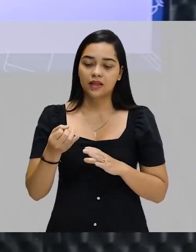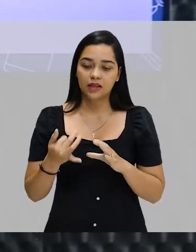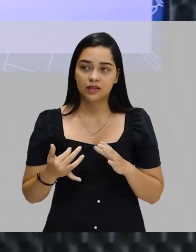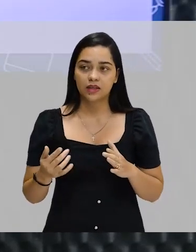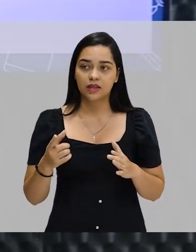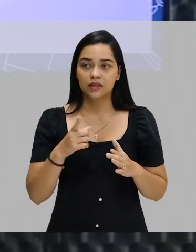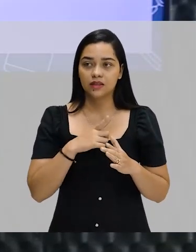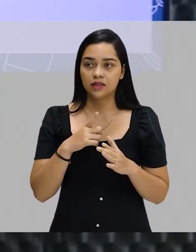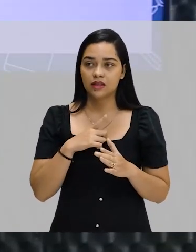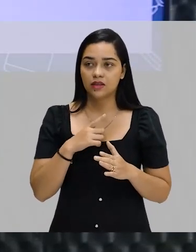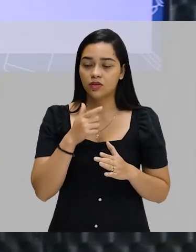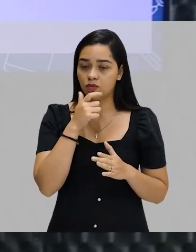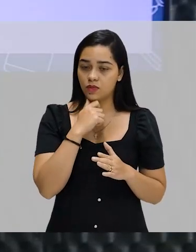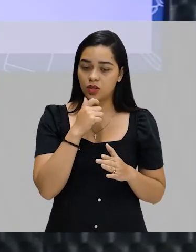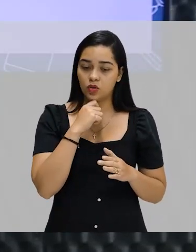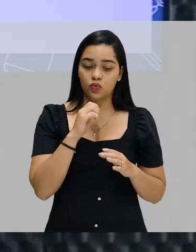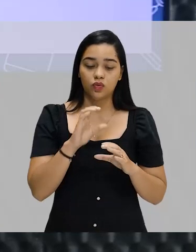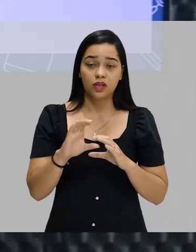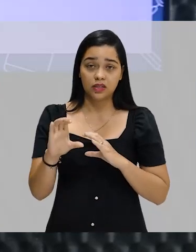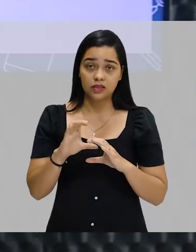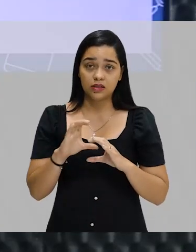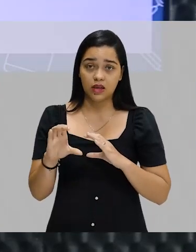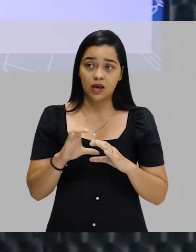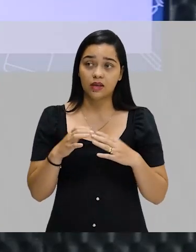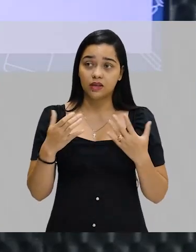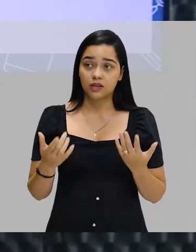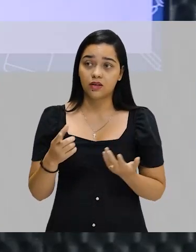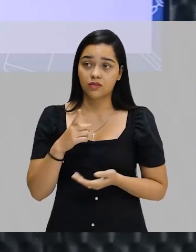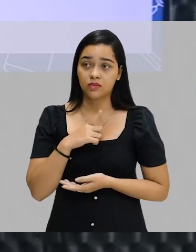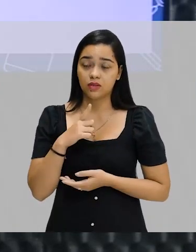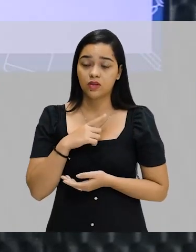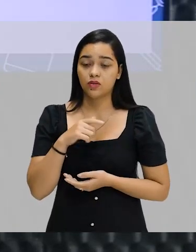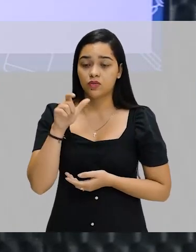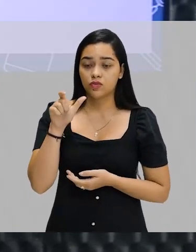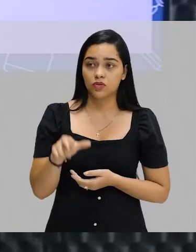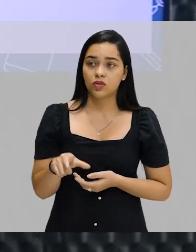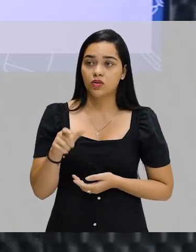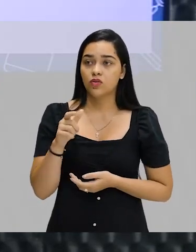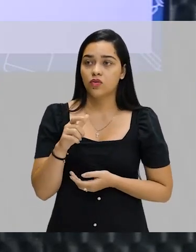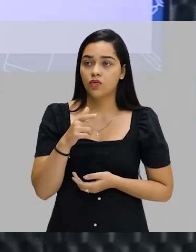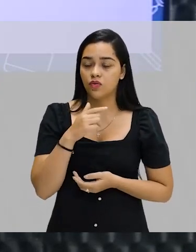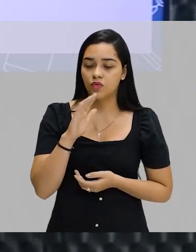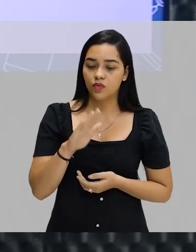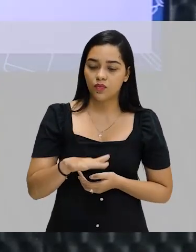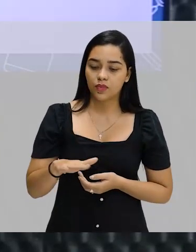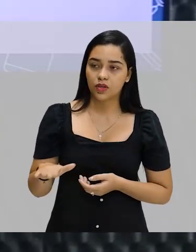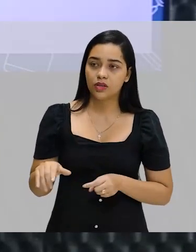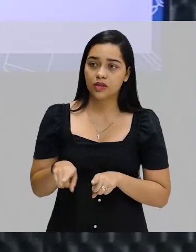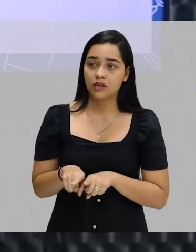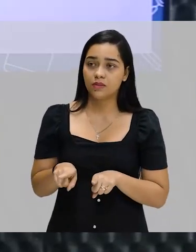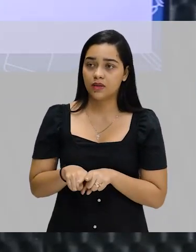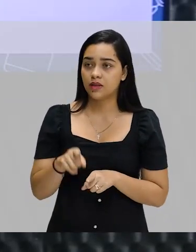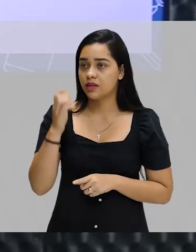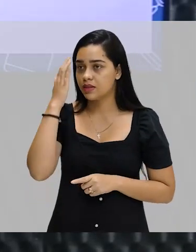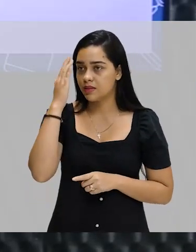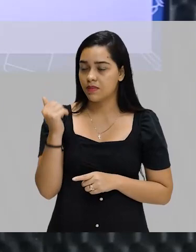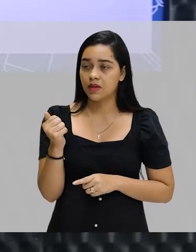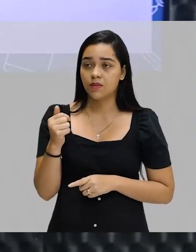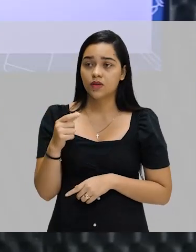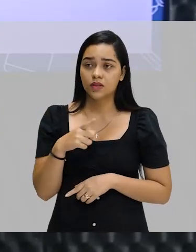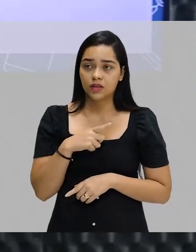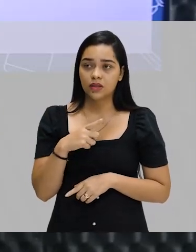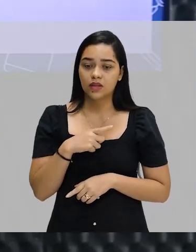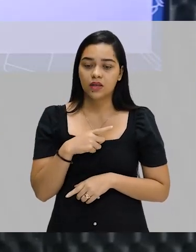caracteriza a forma do menino cantar, tá bom? Então, eu tenho um sujeito, o menino, e sabemos que